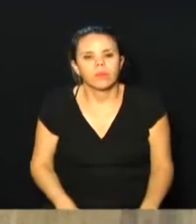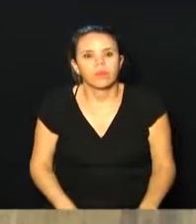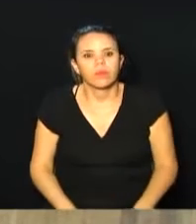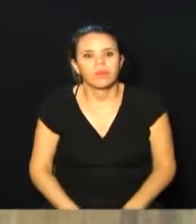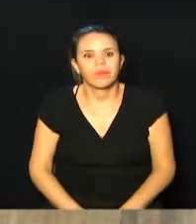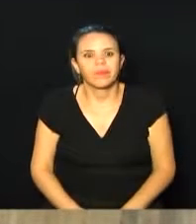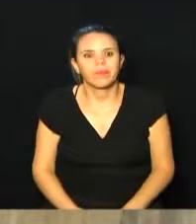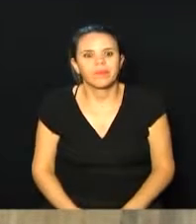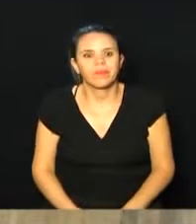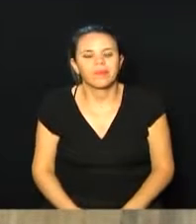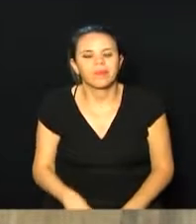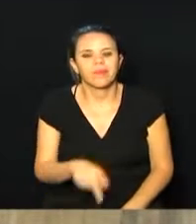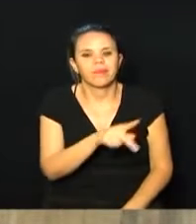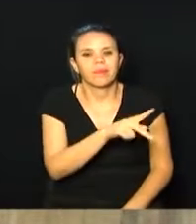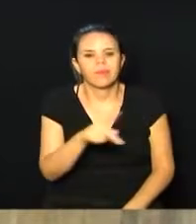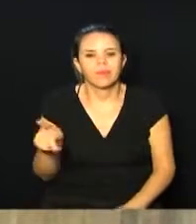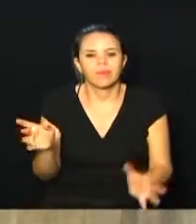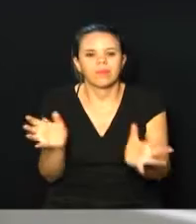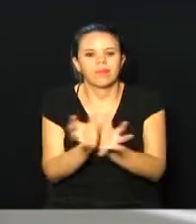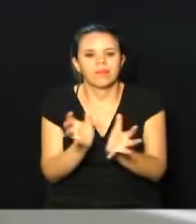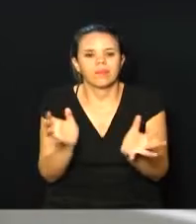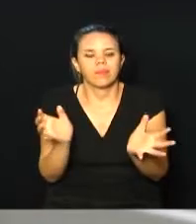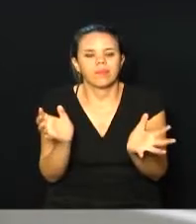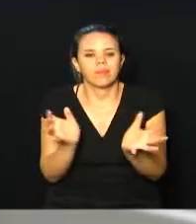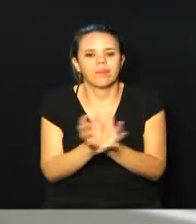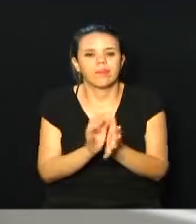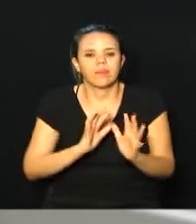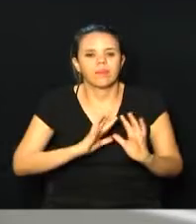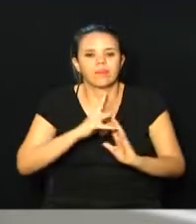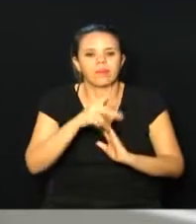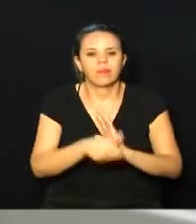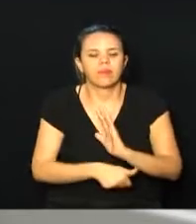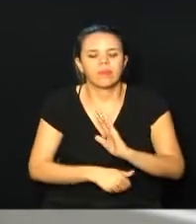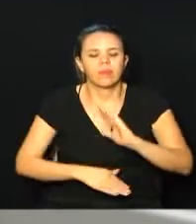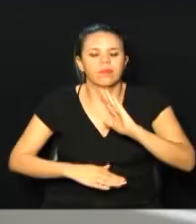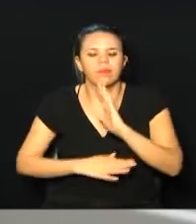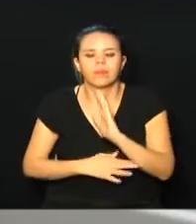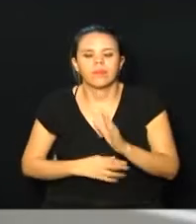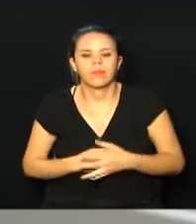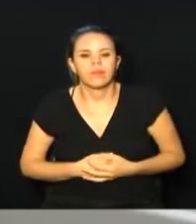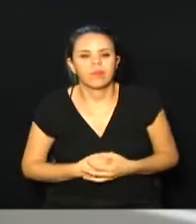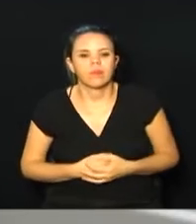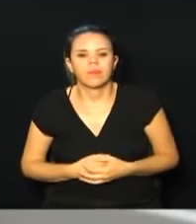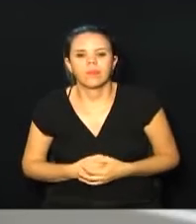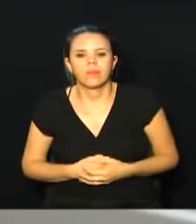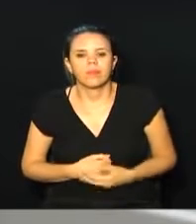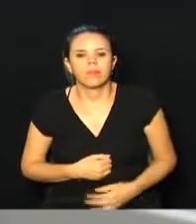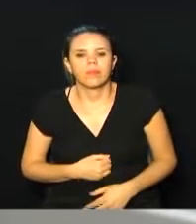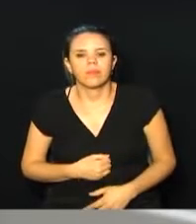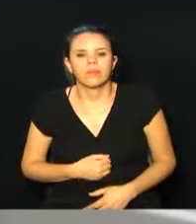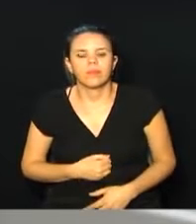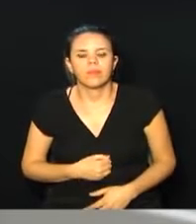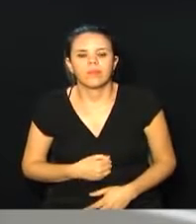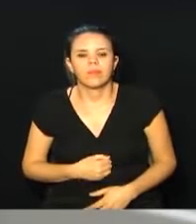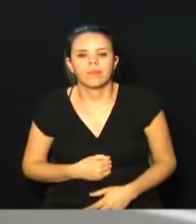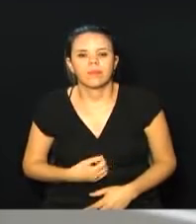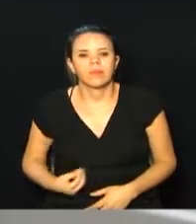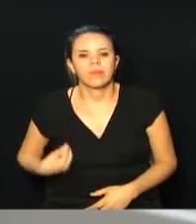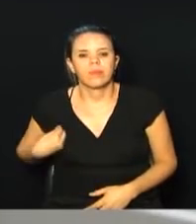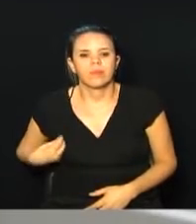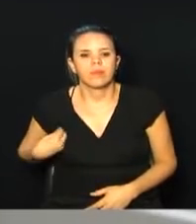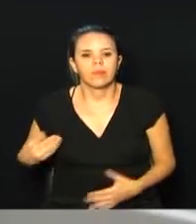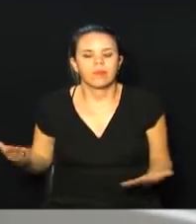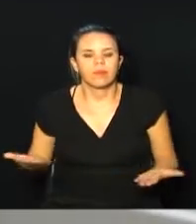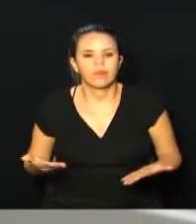também é o presidente da Comissão de Meio Ambiente aqui da Câmara Municipal de Campinas. Nós estamos ao